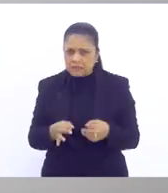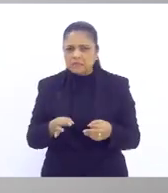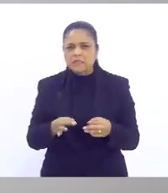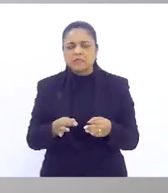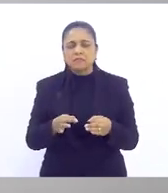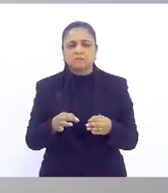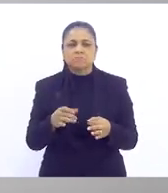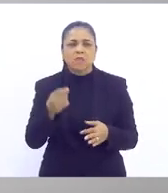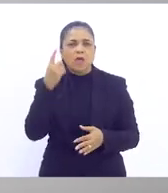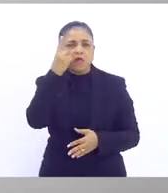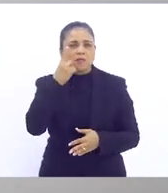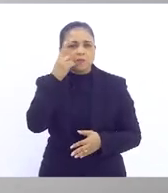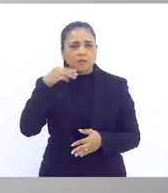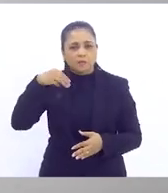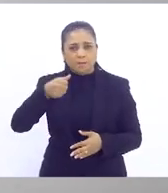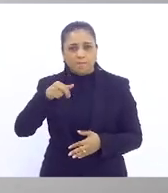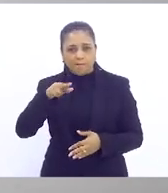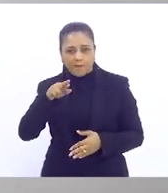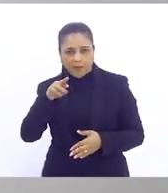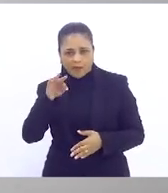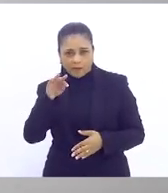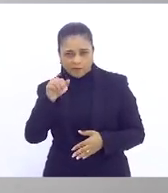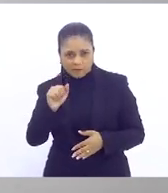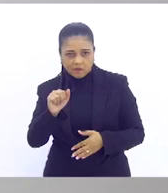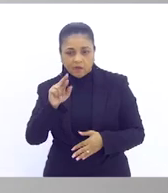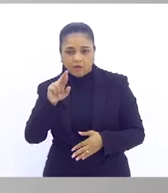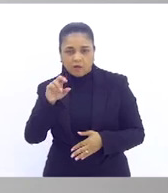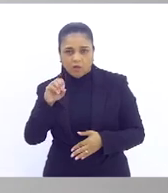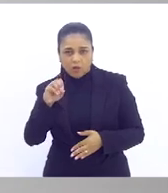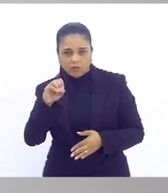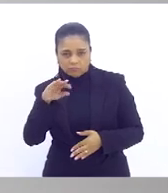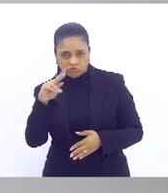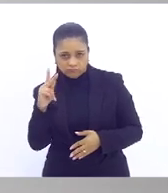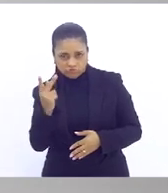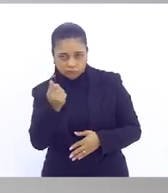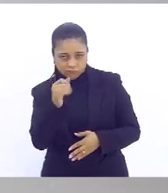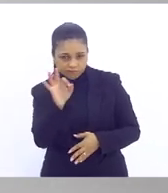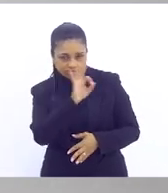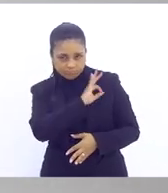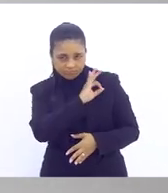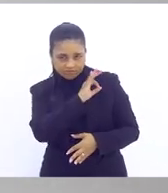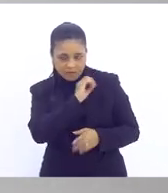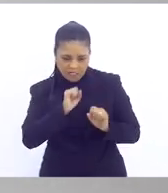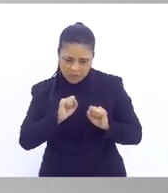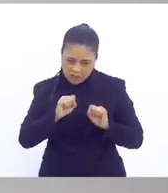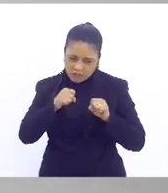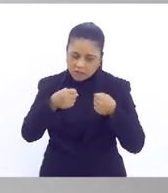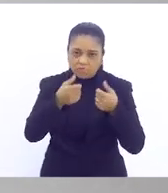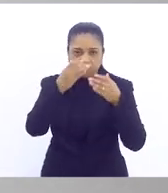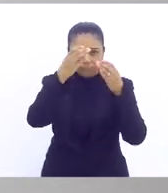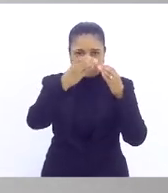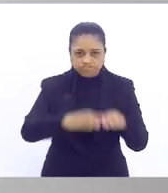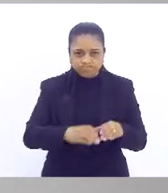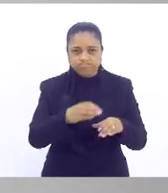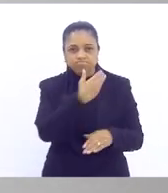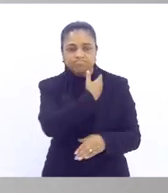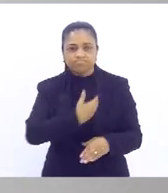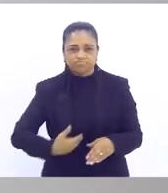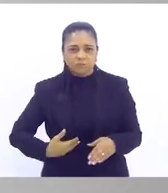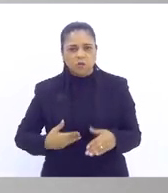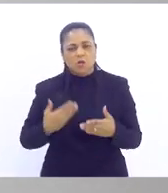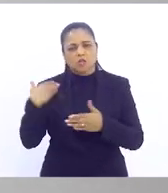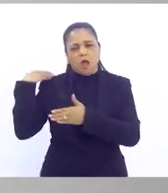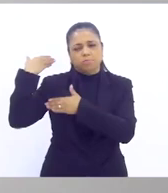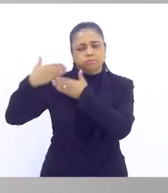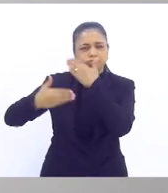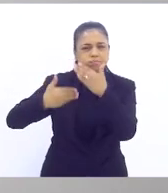deputada Marta Rocha que é uma defensora emérita do concurso público e não é de hoje porque tá na presidência